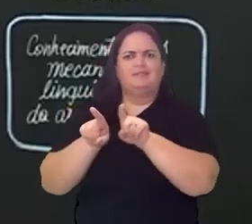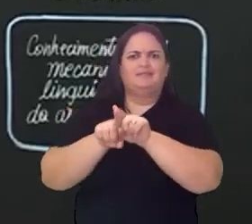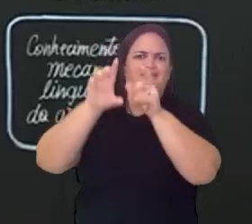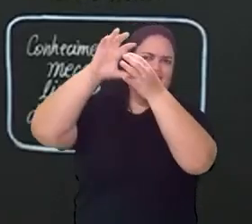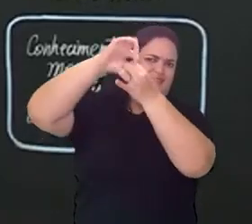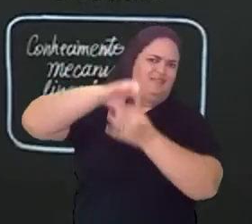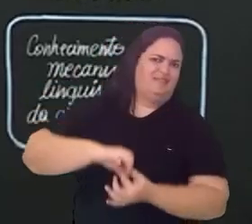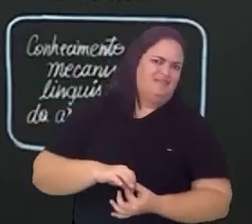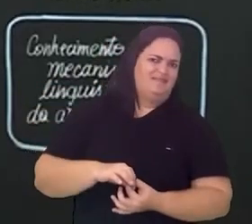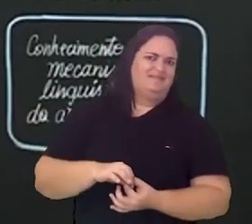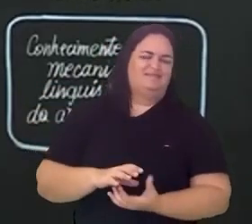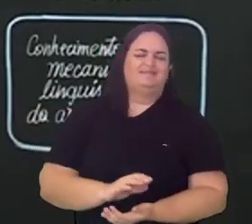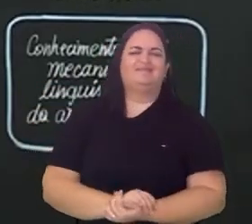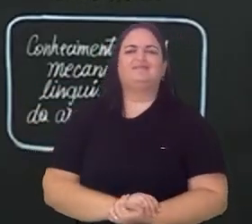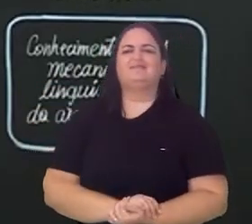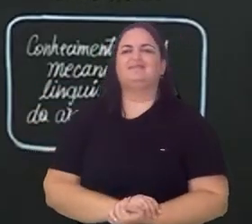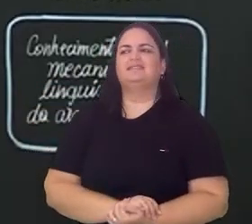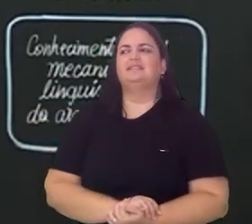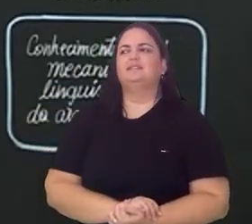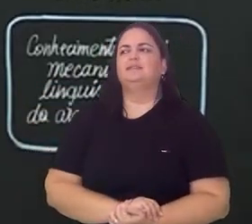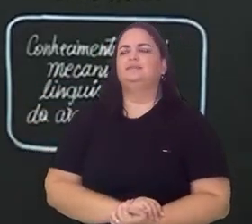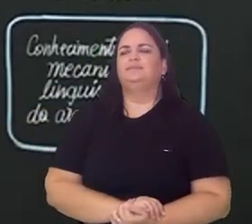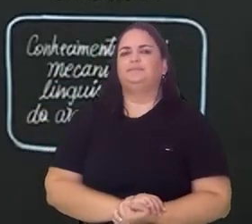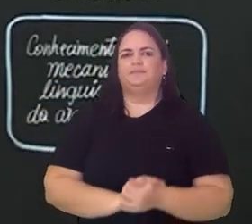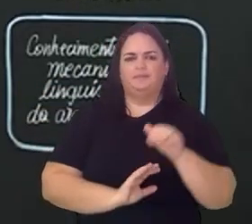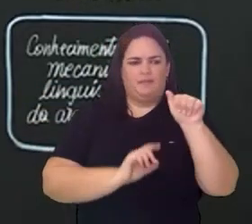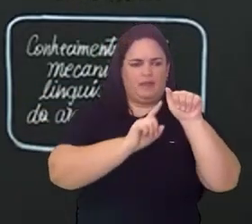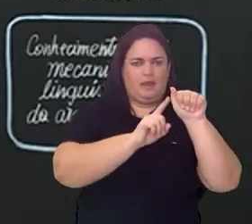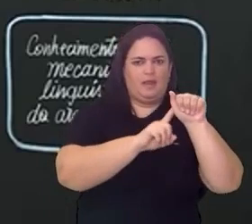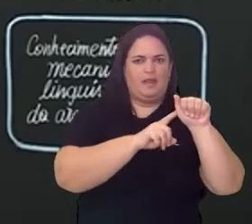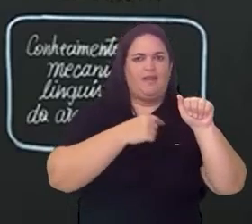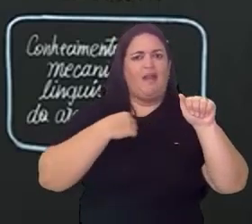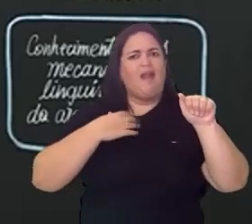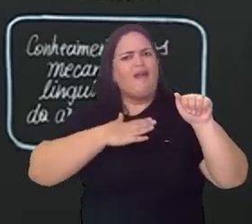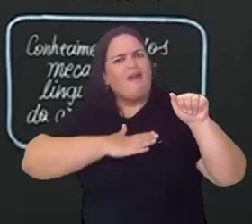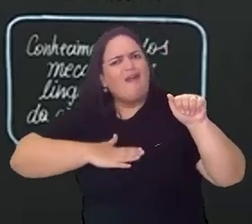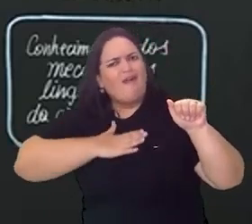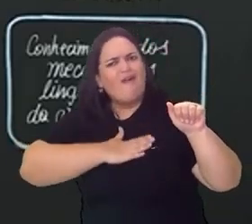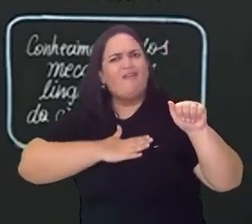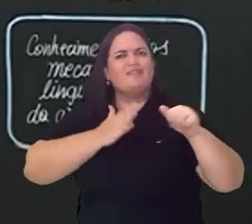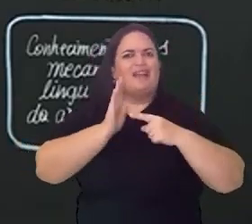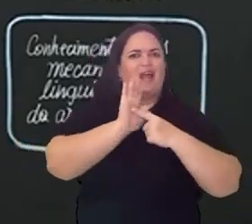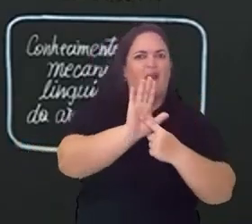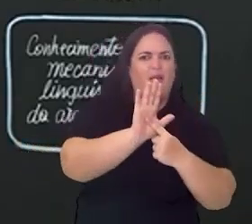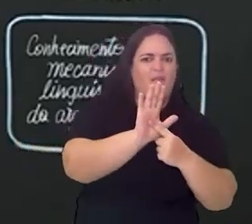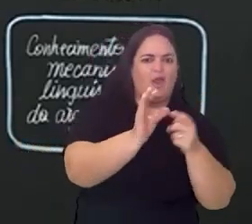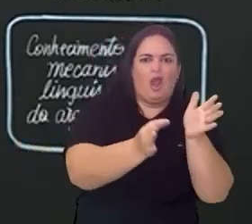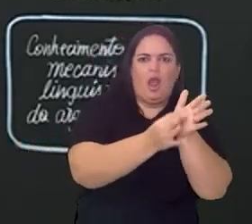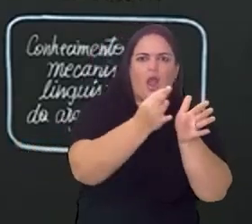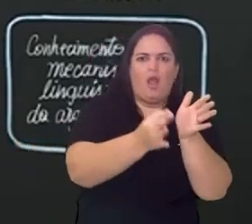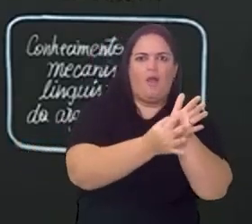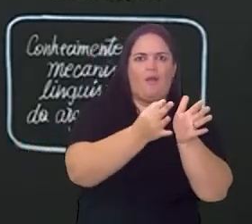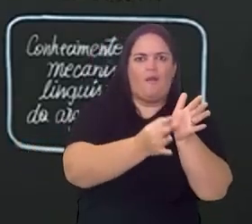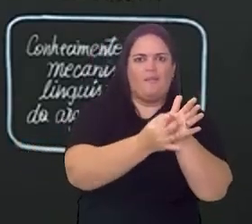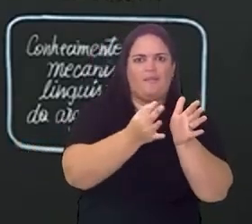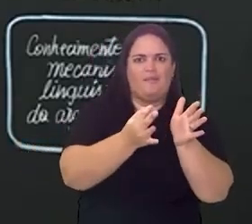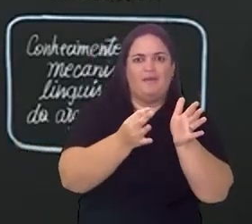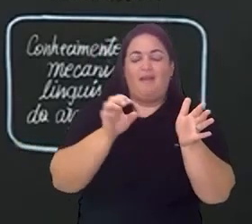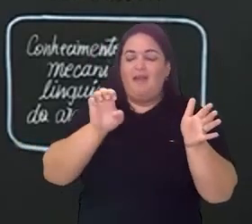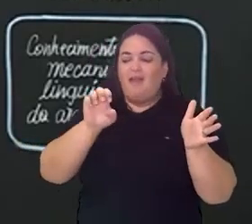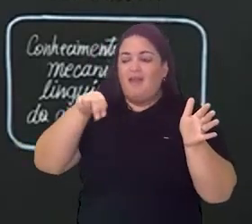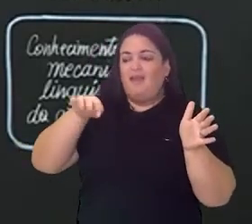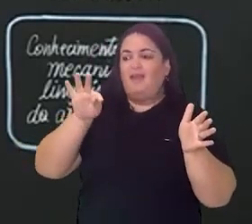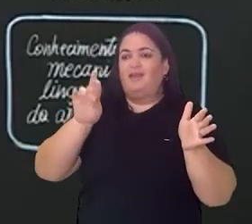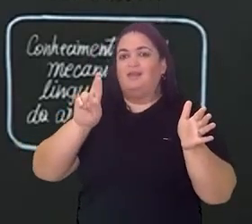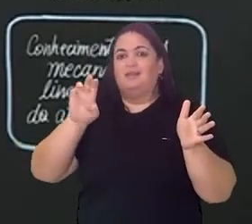de recursos que garantem a coerência? Gostaria de expor a minha opinião, entretanto, não me sinto bem